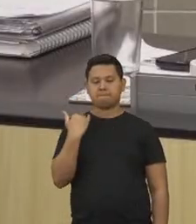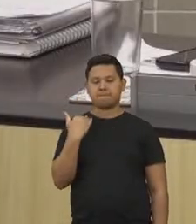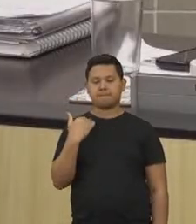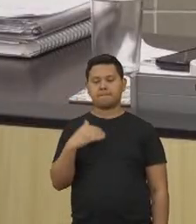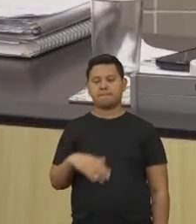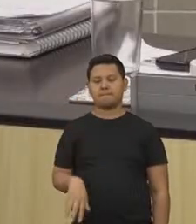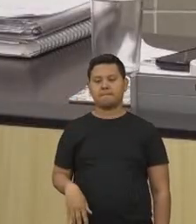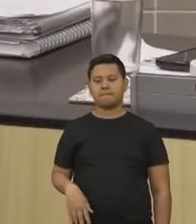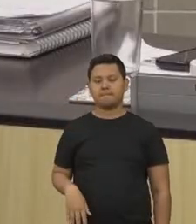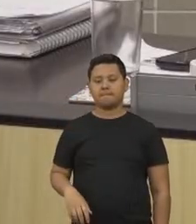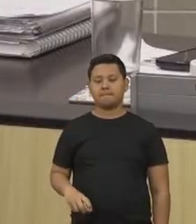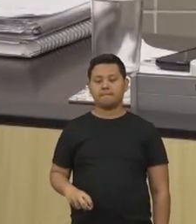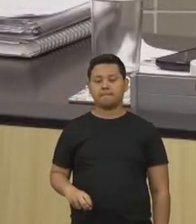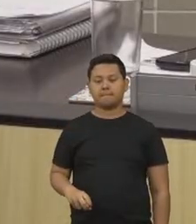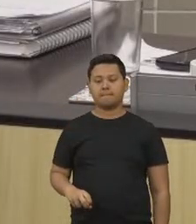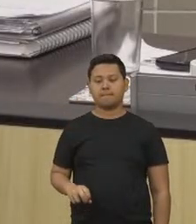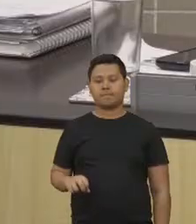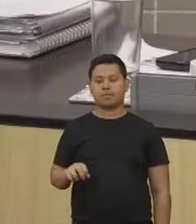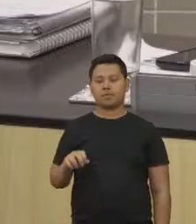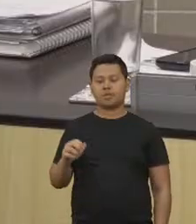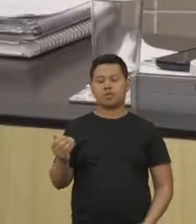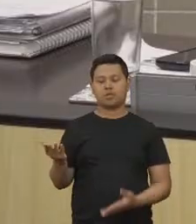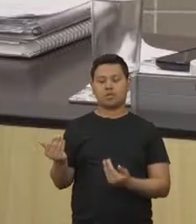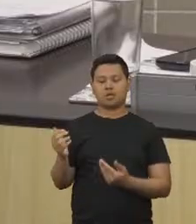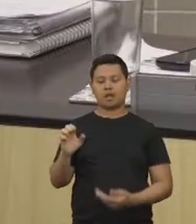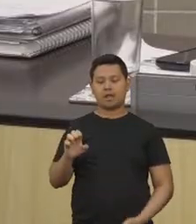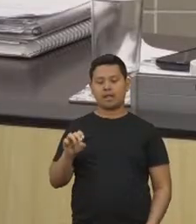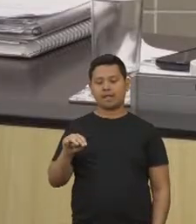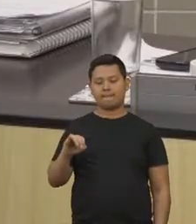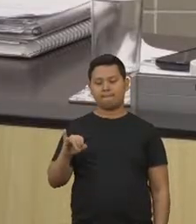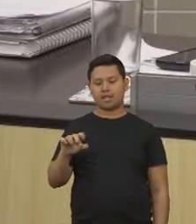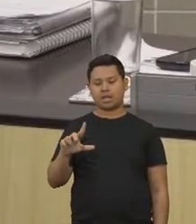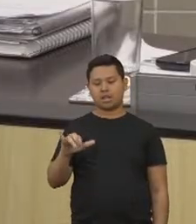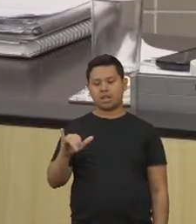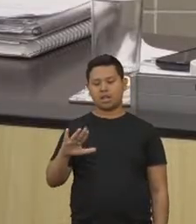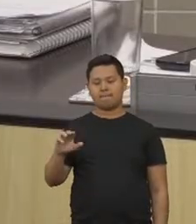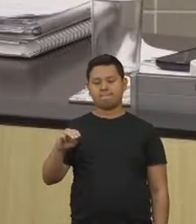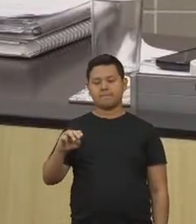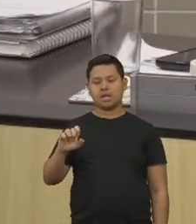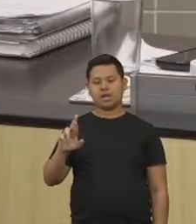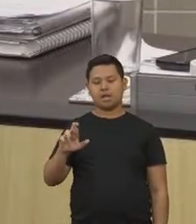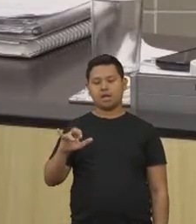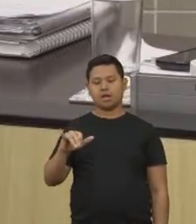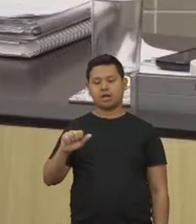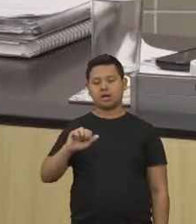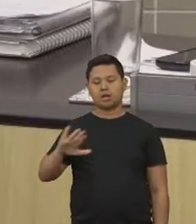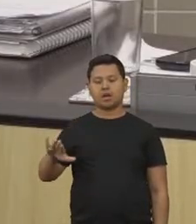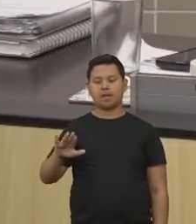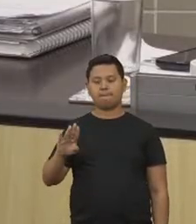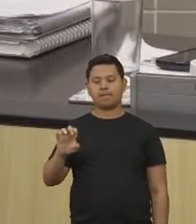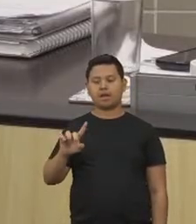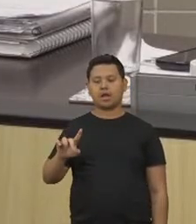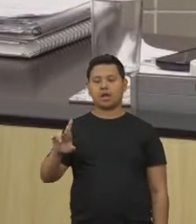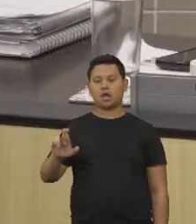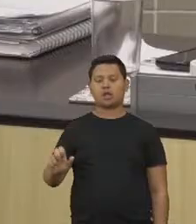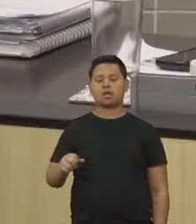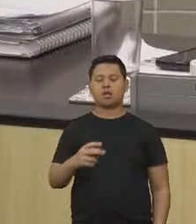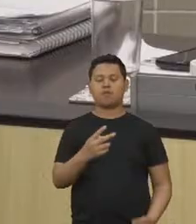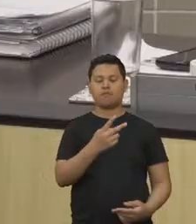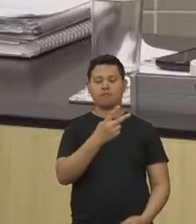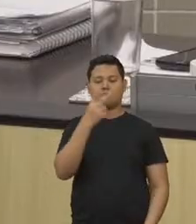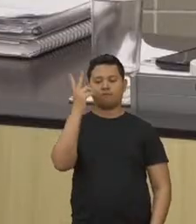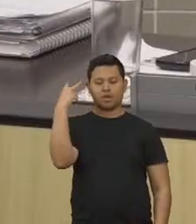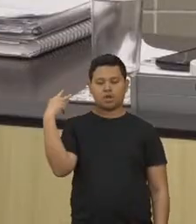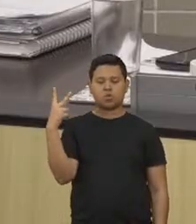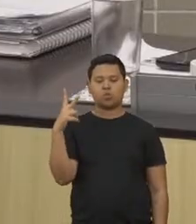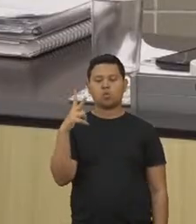pesar pelo falecimento da jovem Emily Maria Gianni Bezerra Melo. Voto formulado pelo